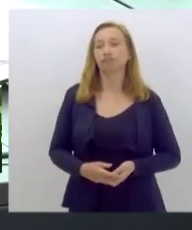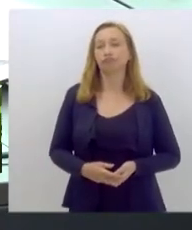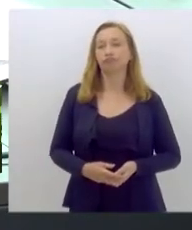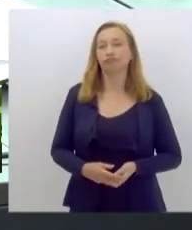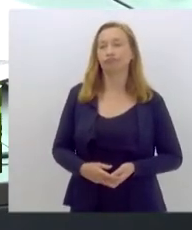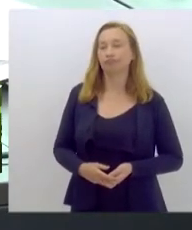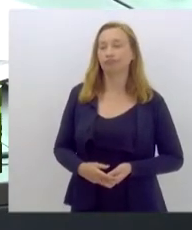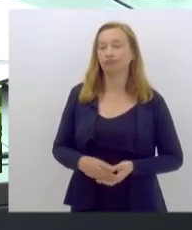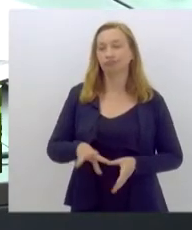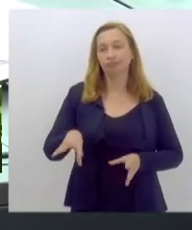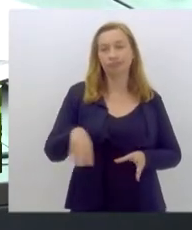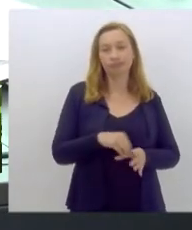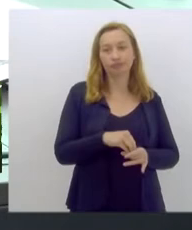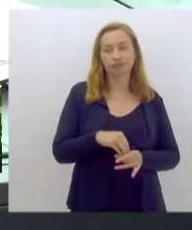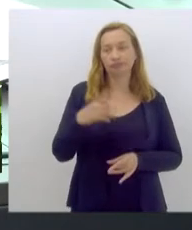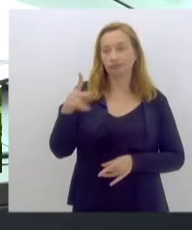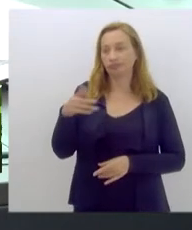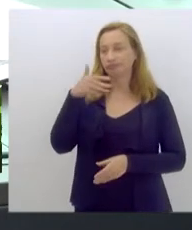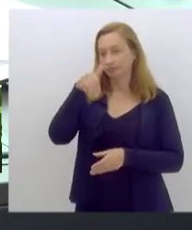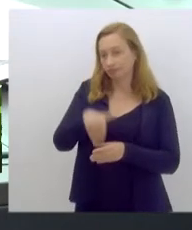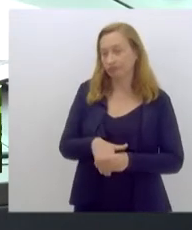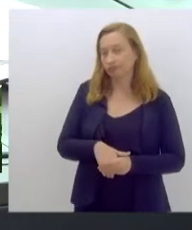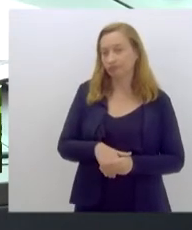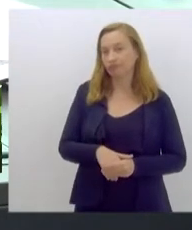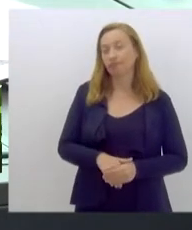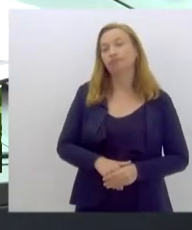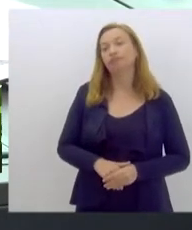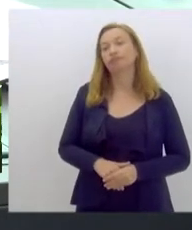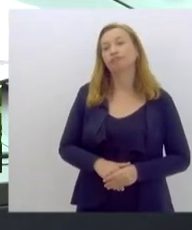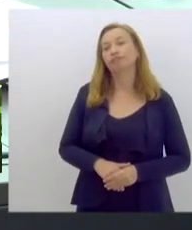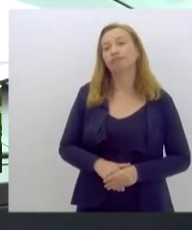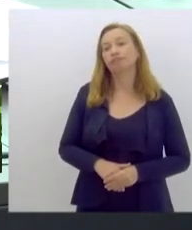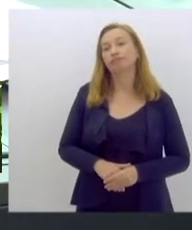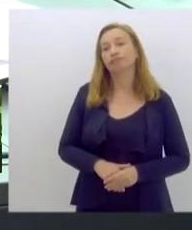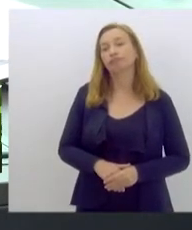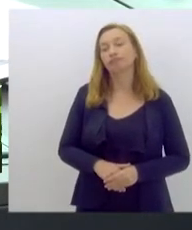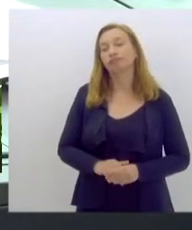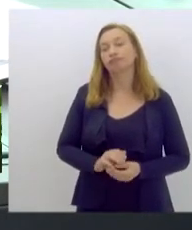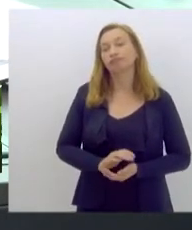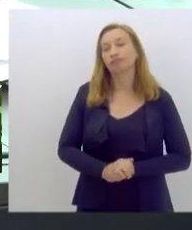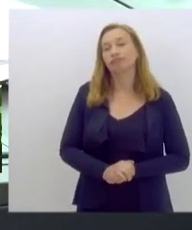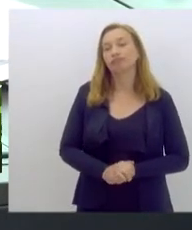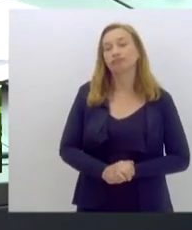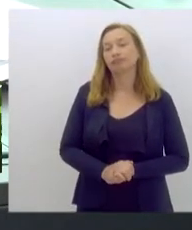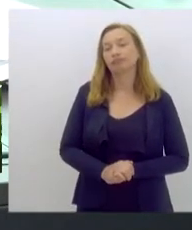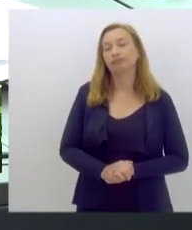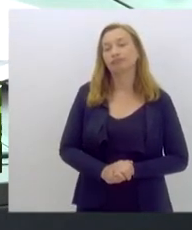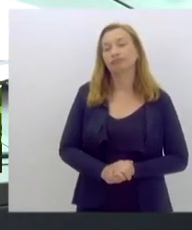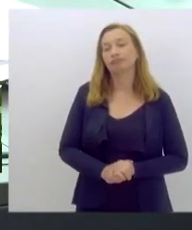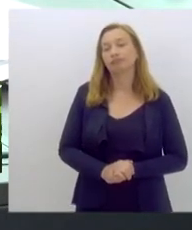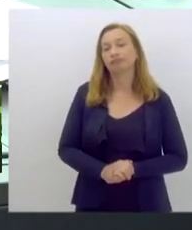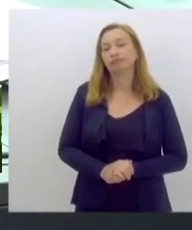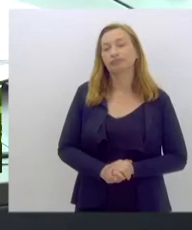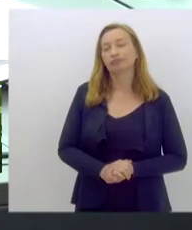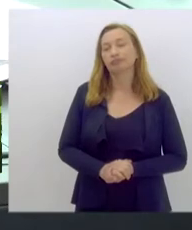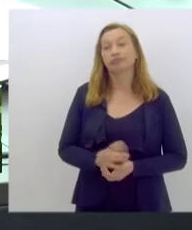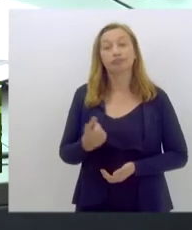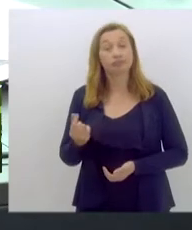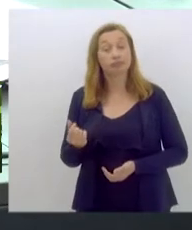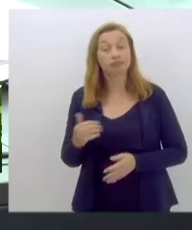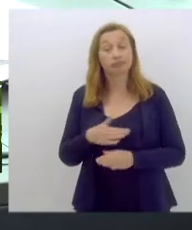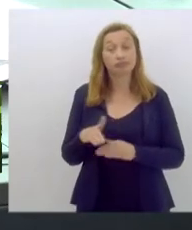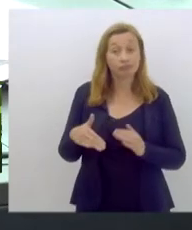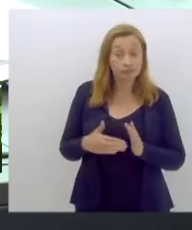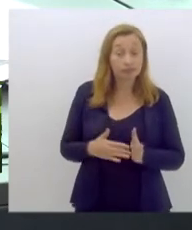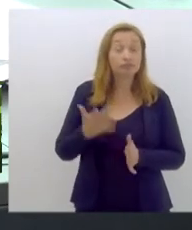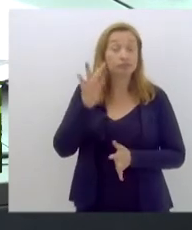eu introduzi no seu voto a estimativa dos valores totais,